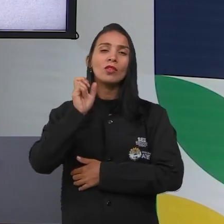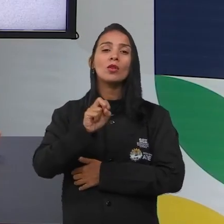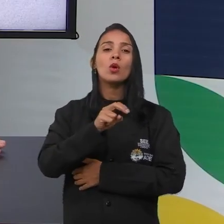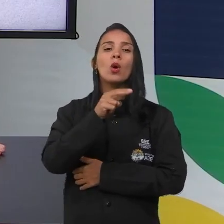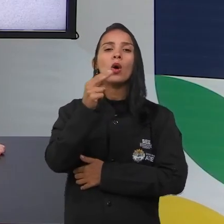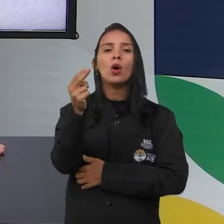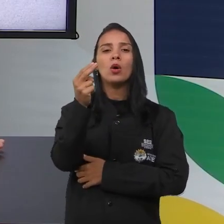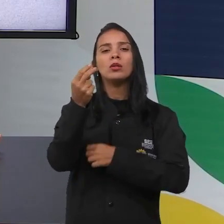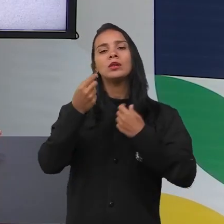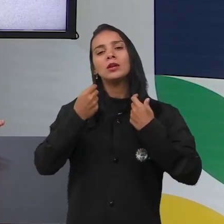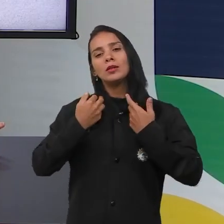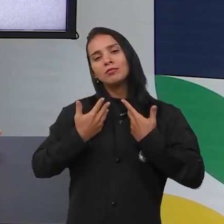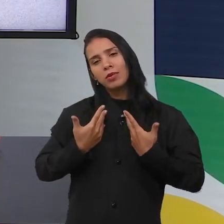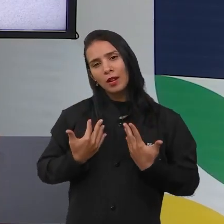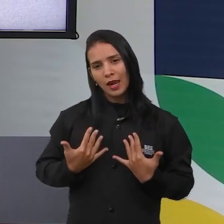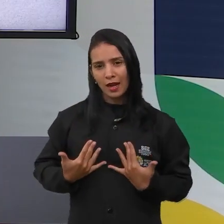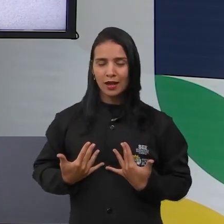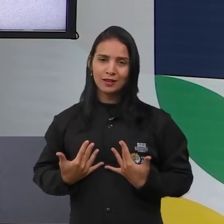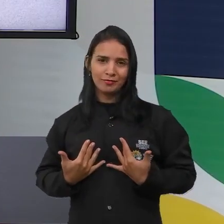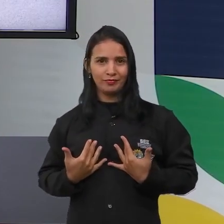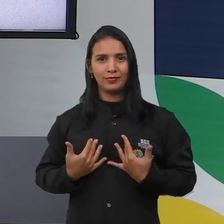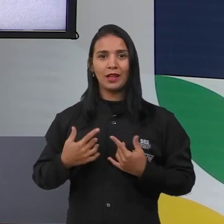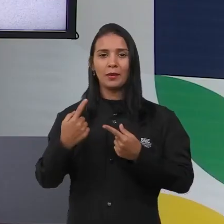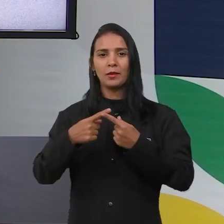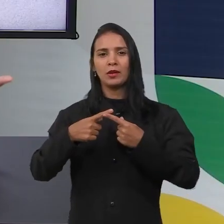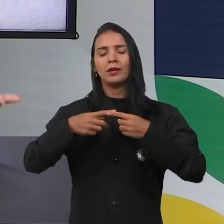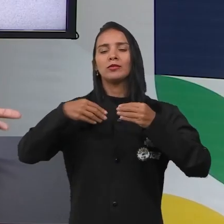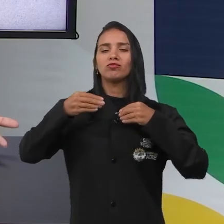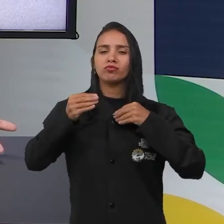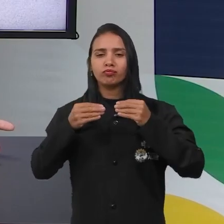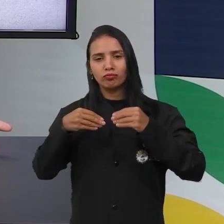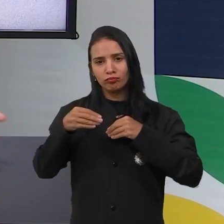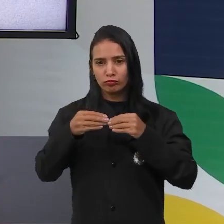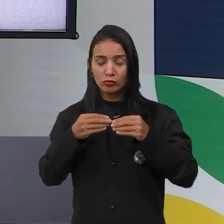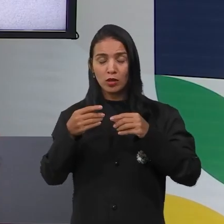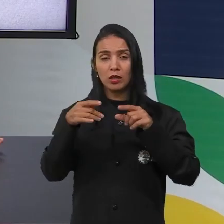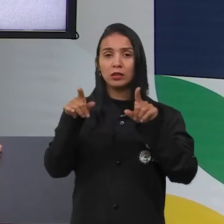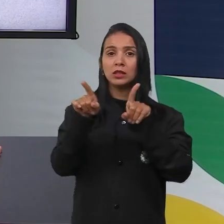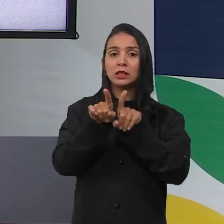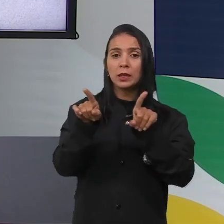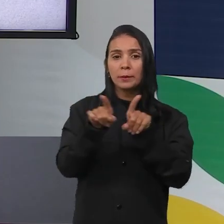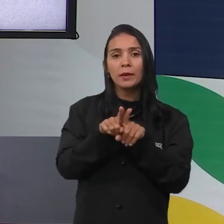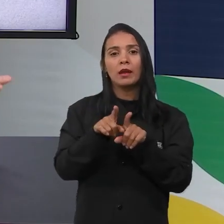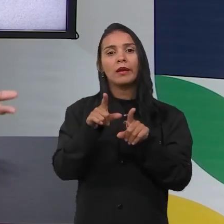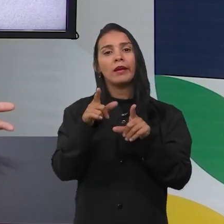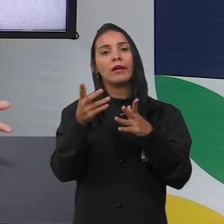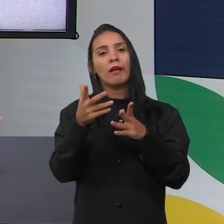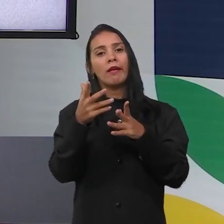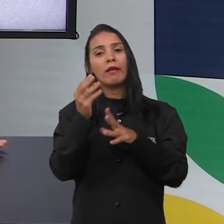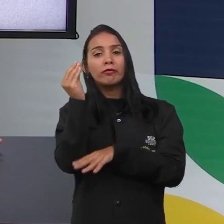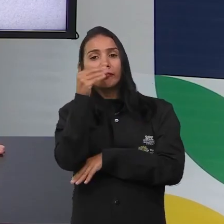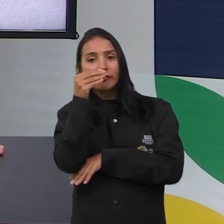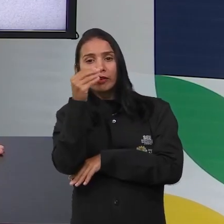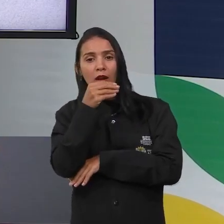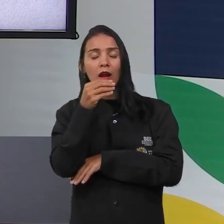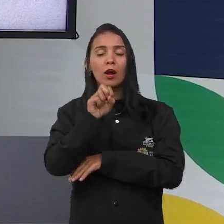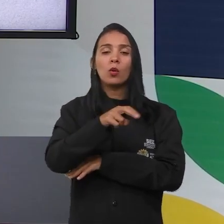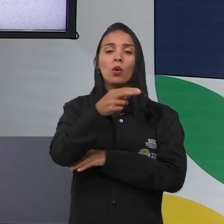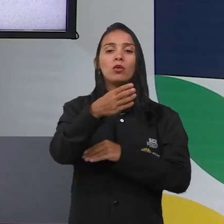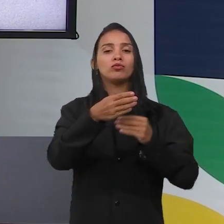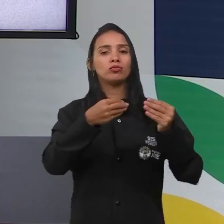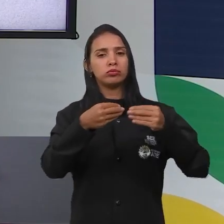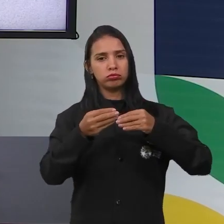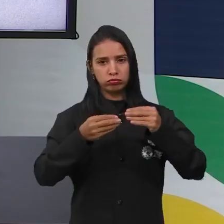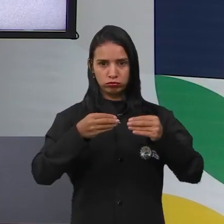ter um sentido de amolecer, ou então se tornar mais refém, ser mais maleável. Então, olha só,